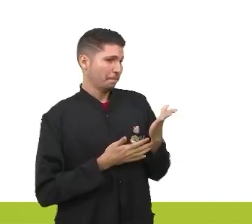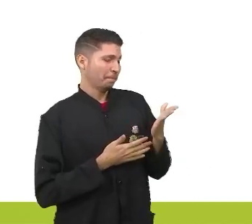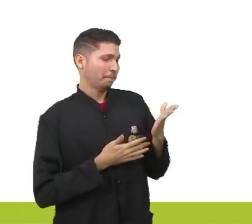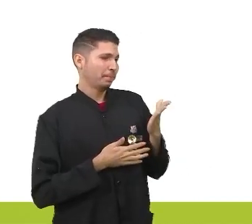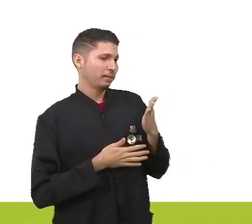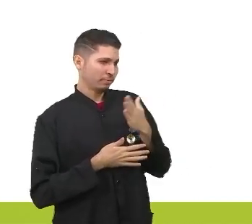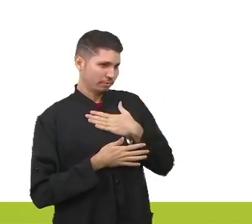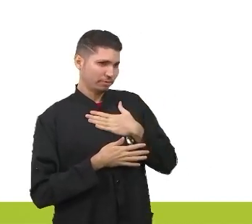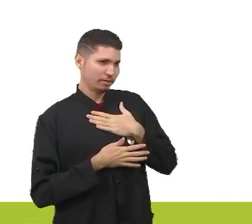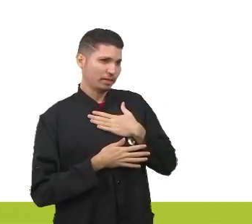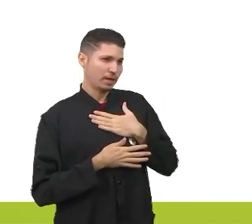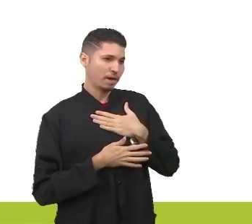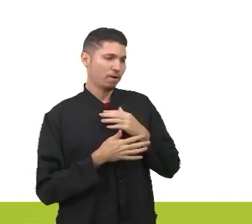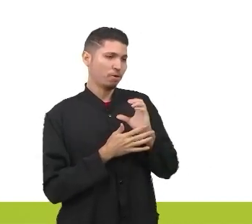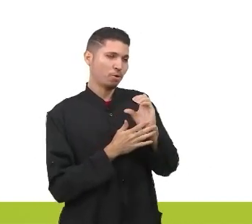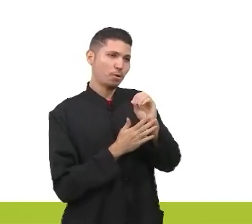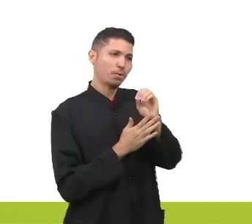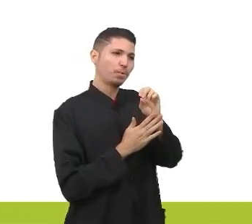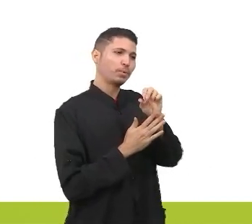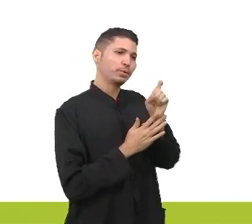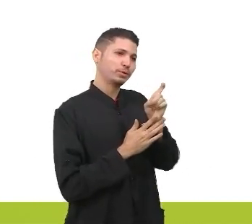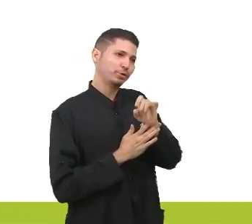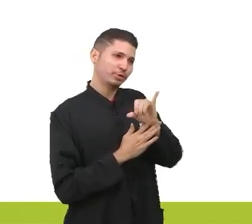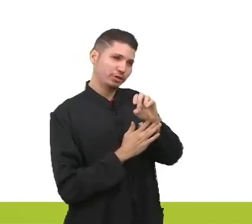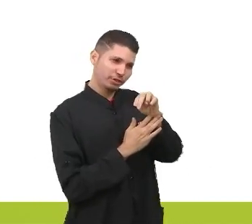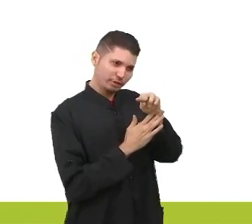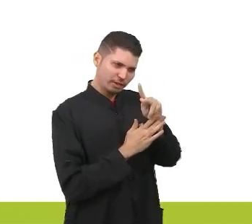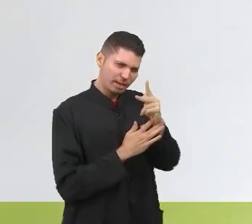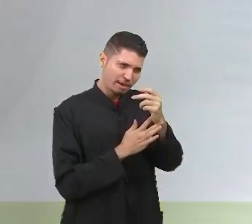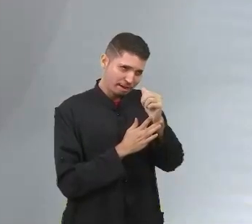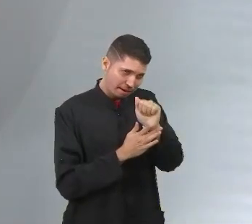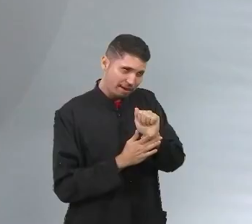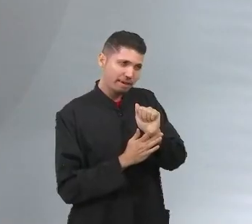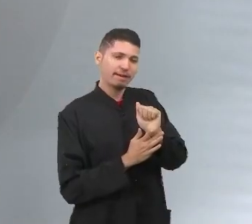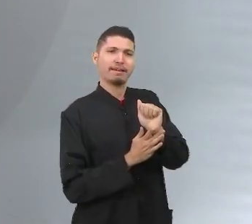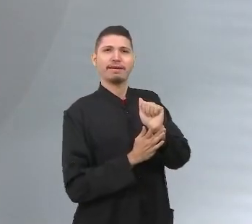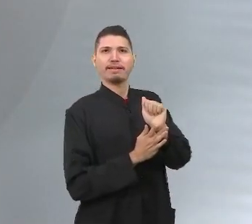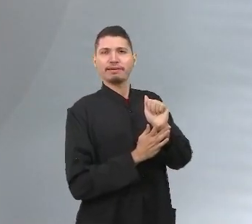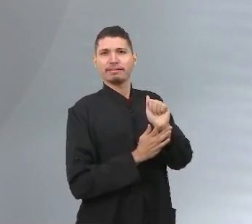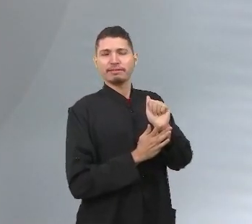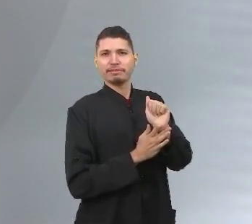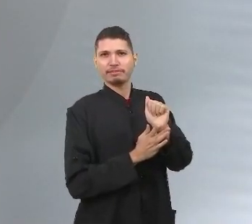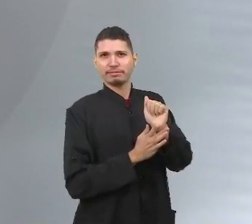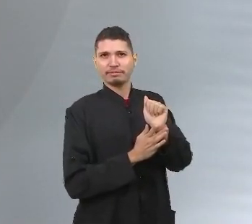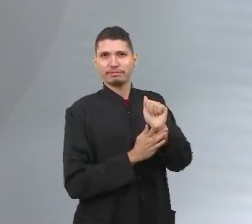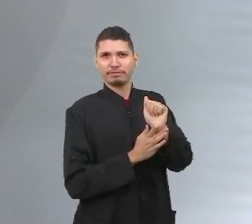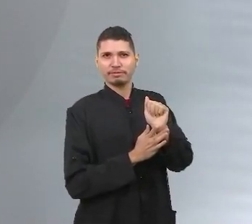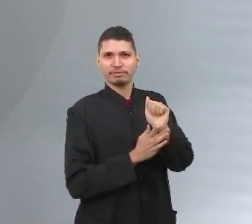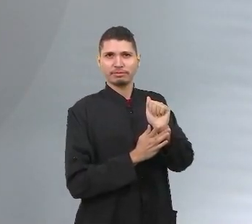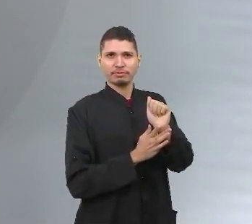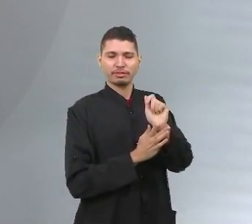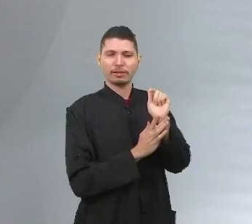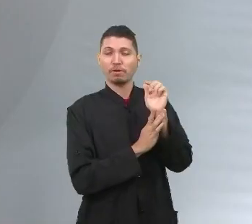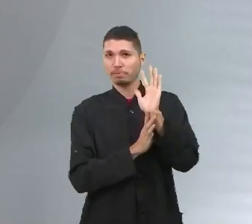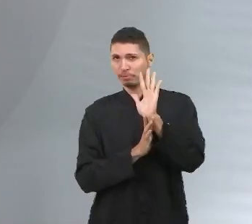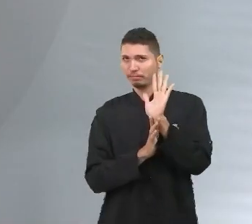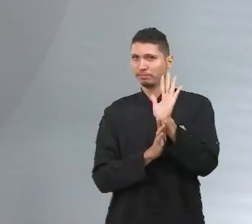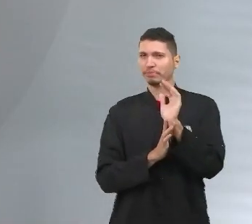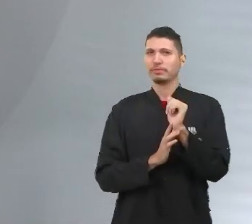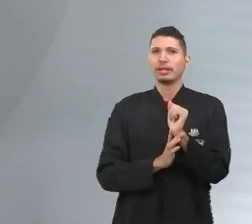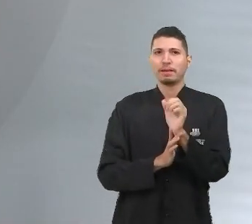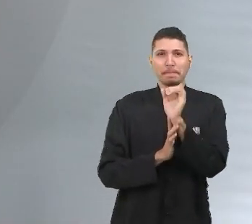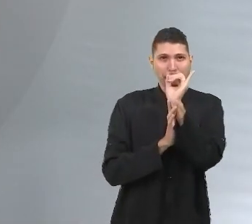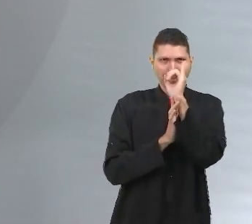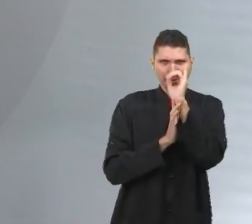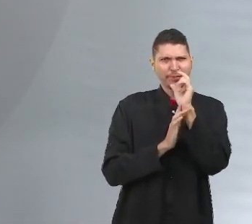de lambari flambadas. Peraí, o que é? Porco tem asa? Não,